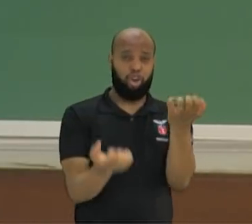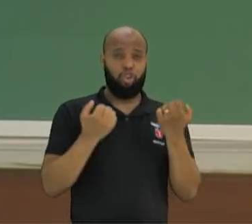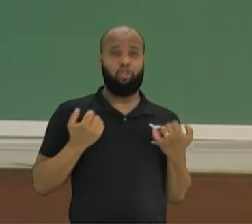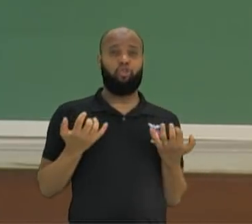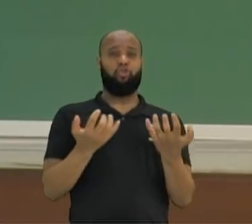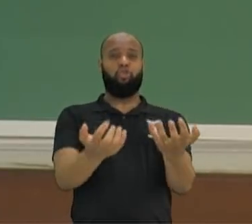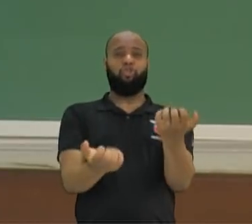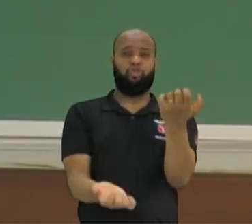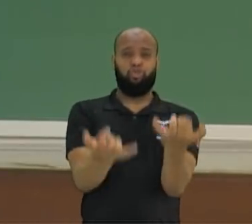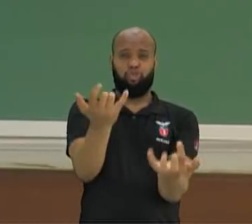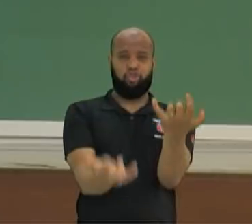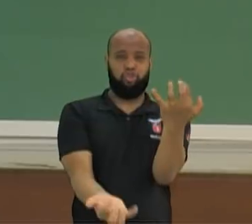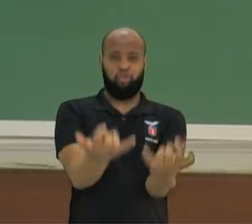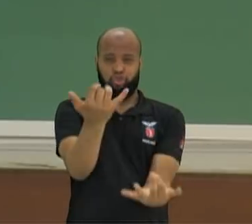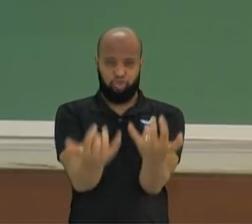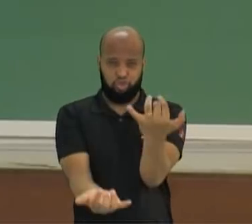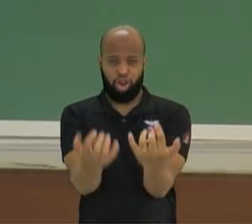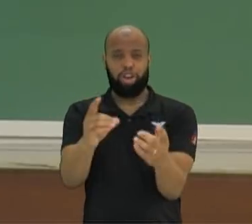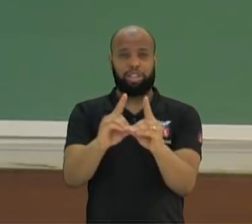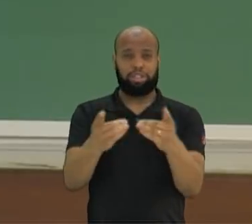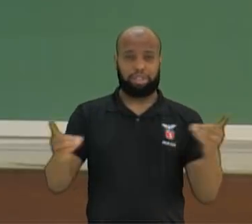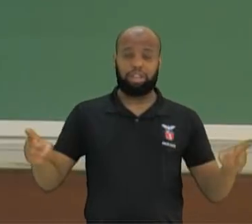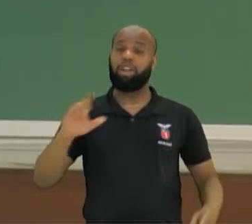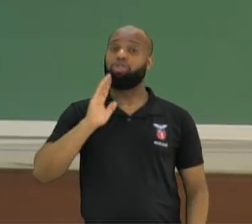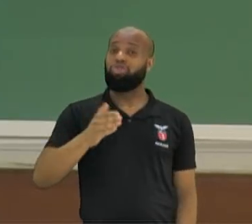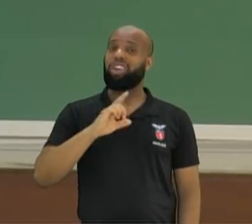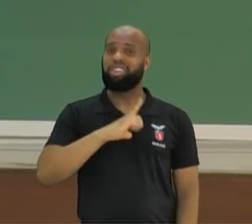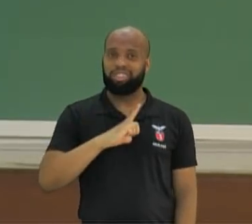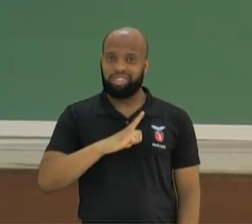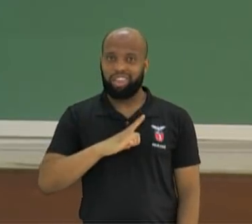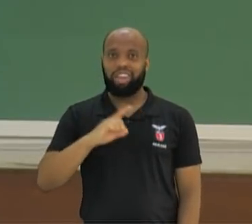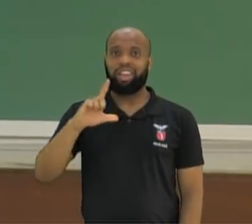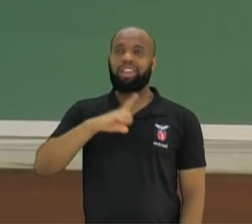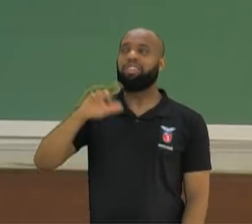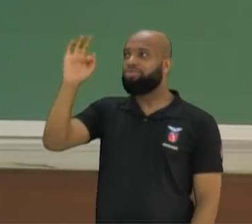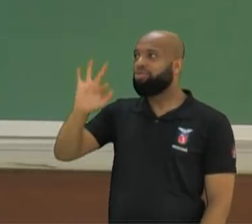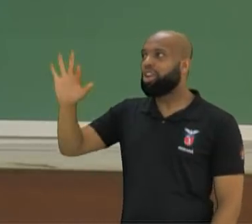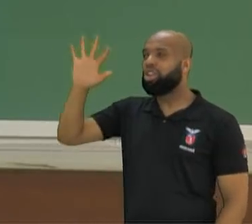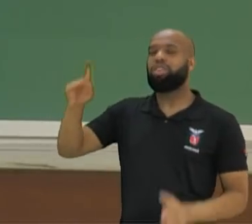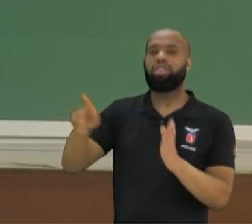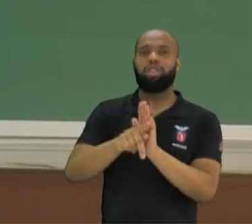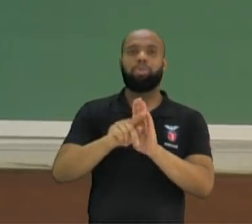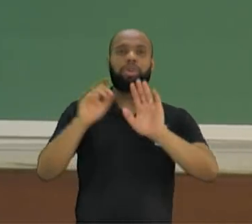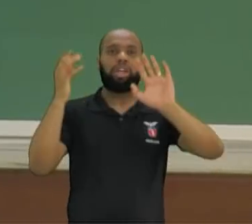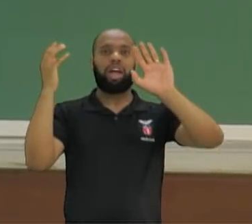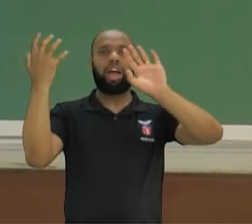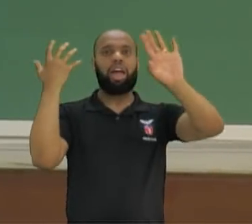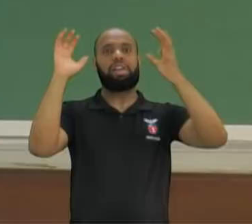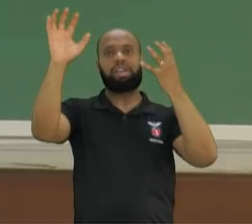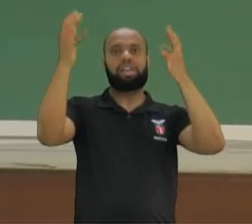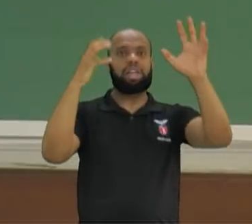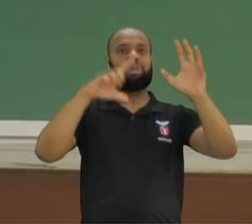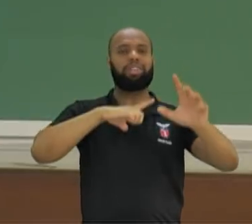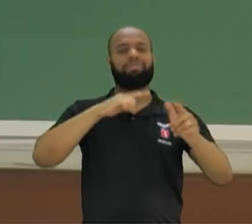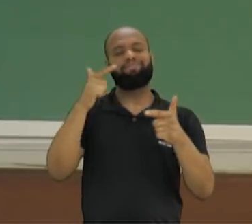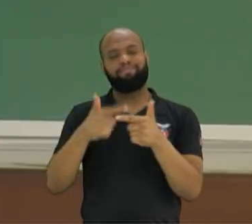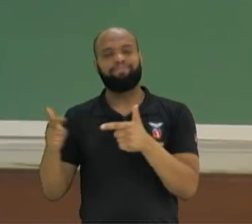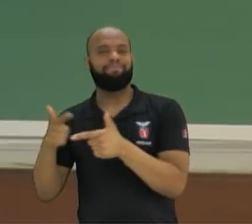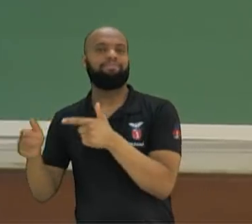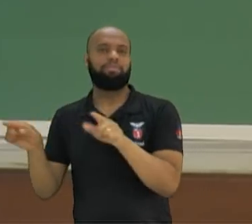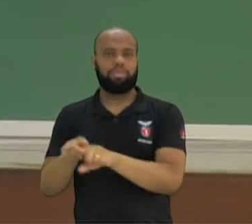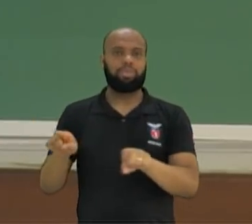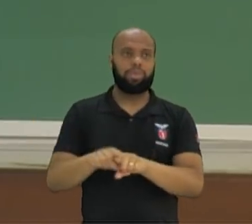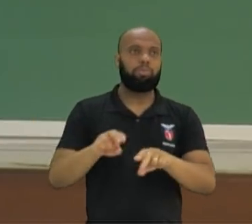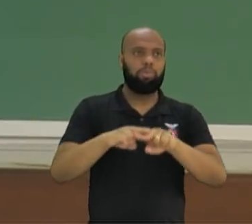de deserto, aí com esse fenômeno dos extremos climáticos, acabou sendo prejudicada com